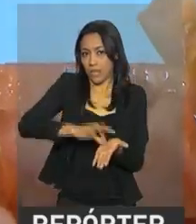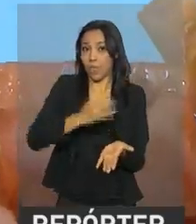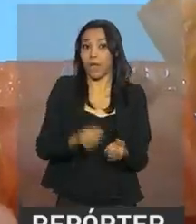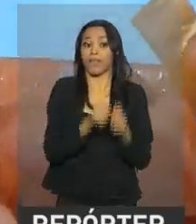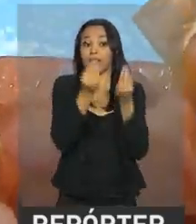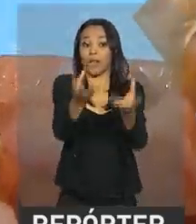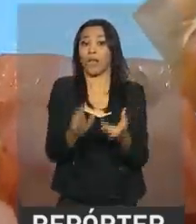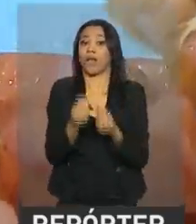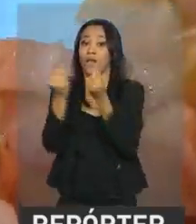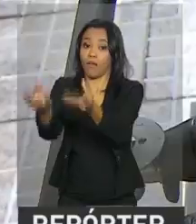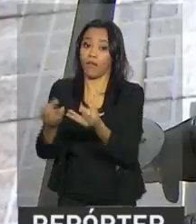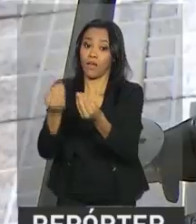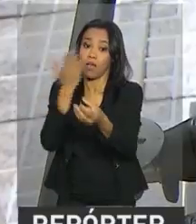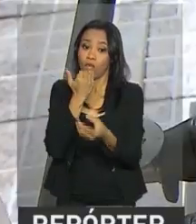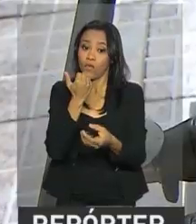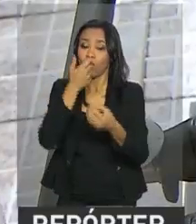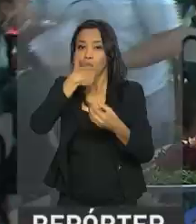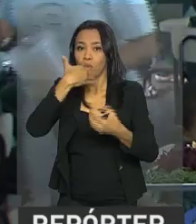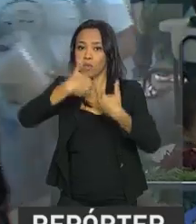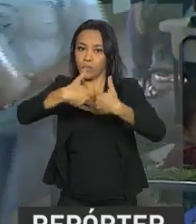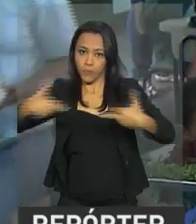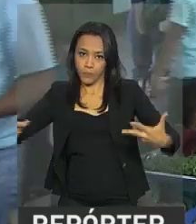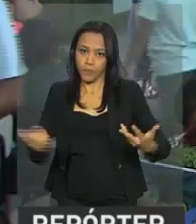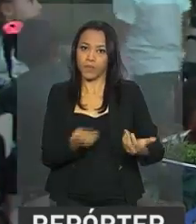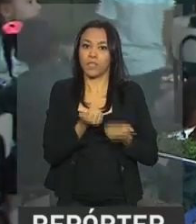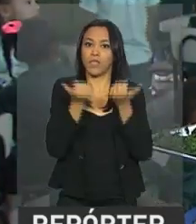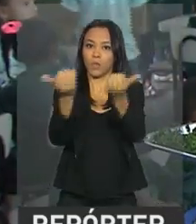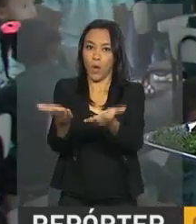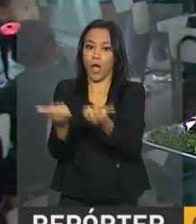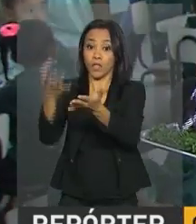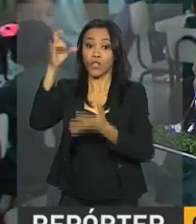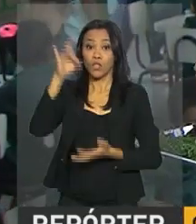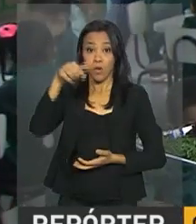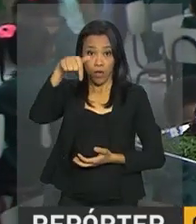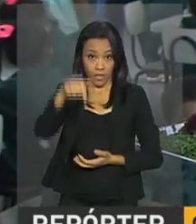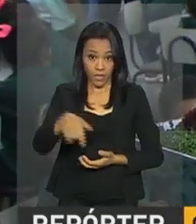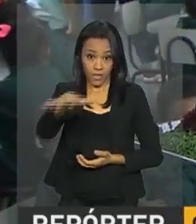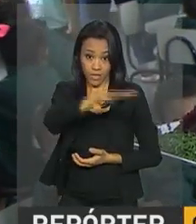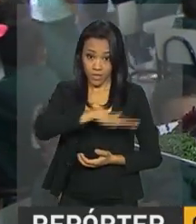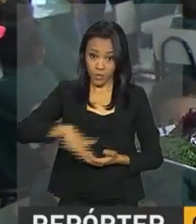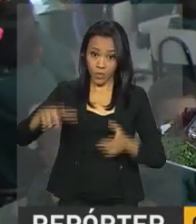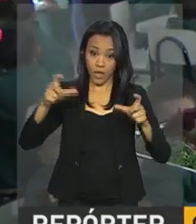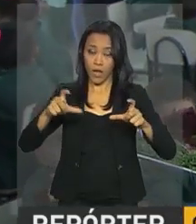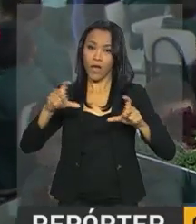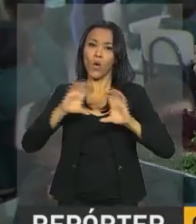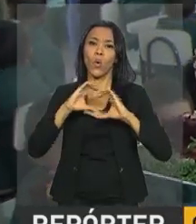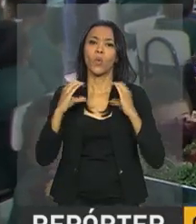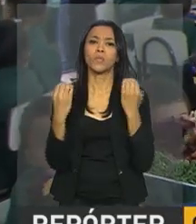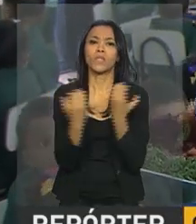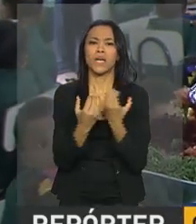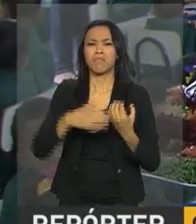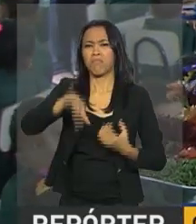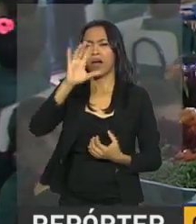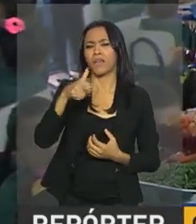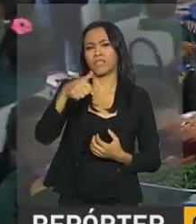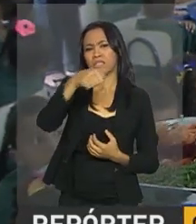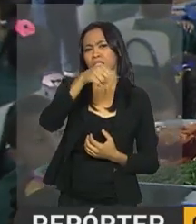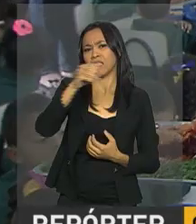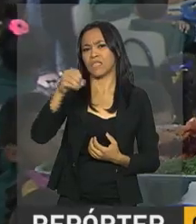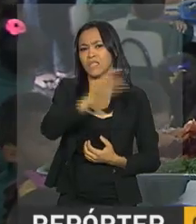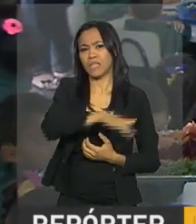verduras, frutas e legumes que passam por ele. Só aqui neste centro comunitário, mais de 700 crianças